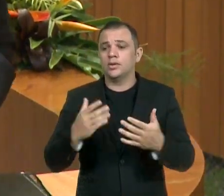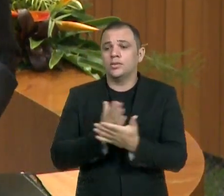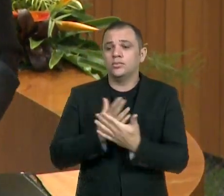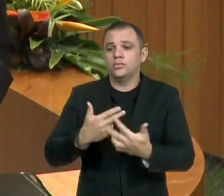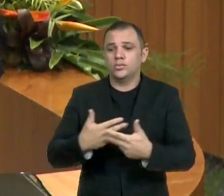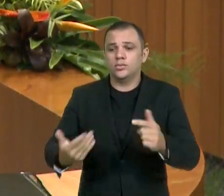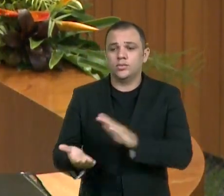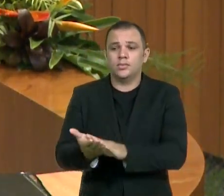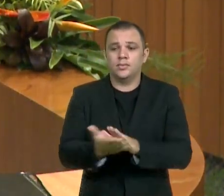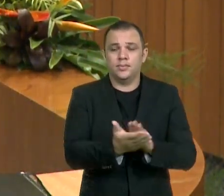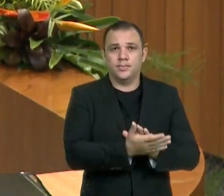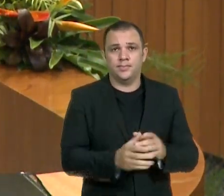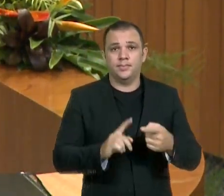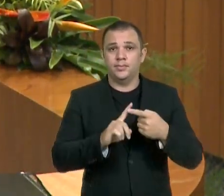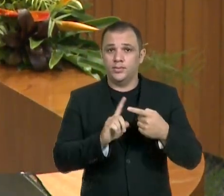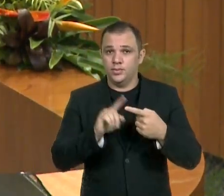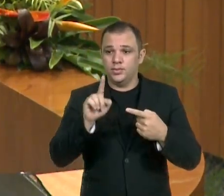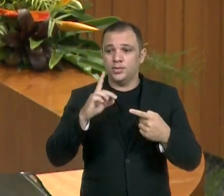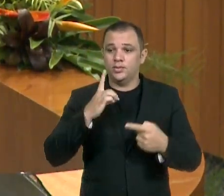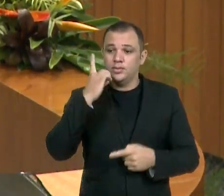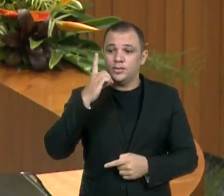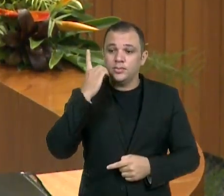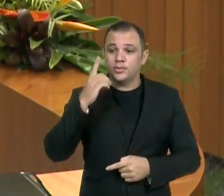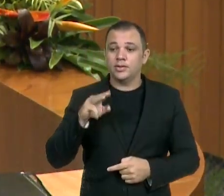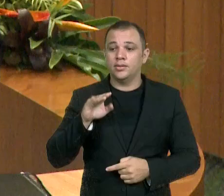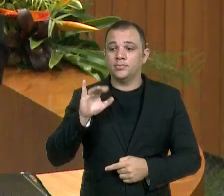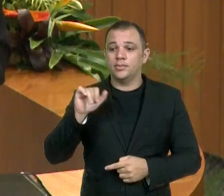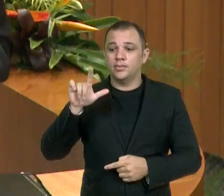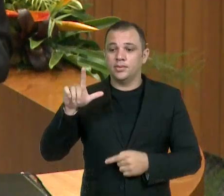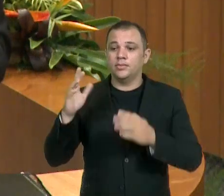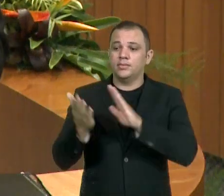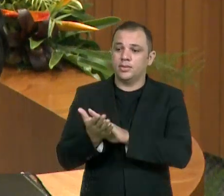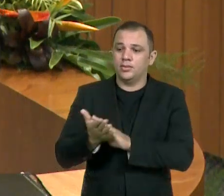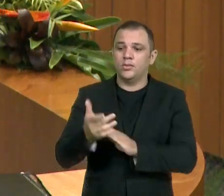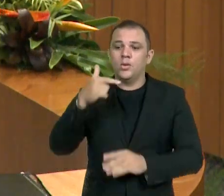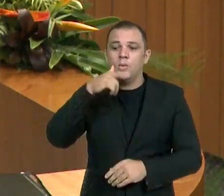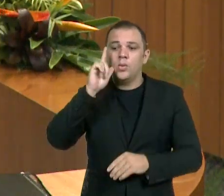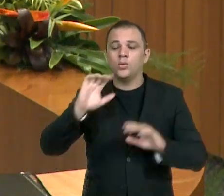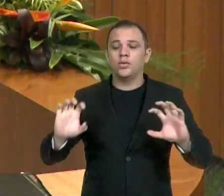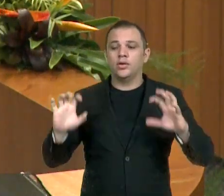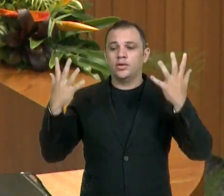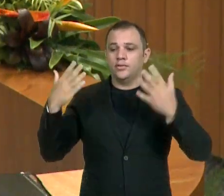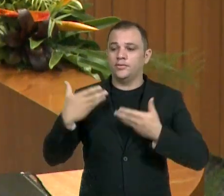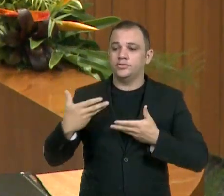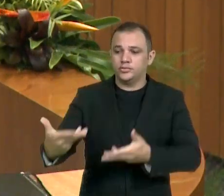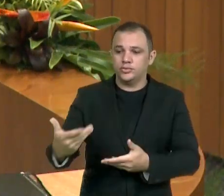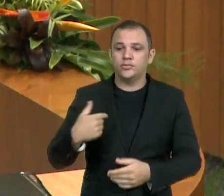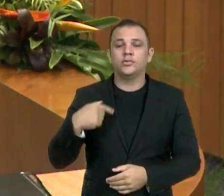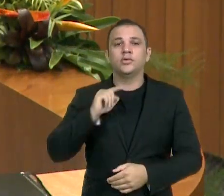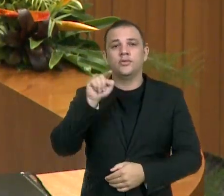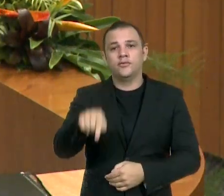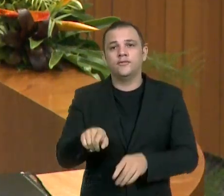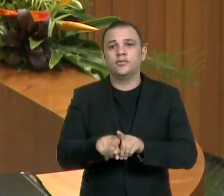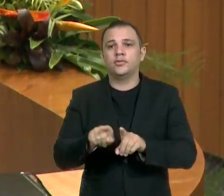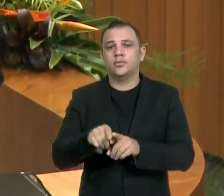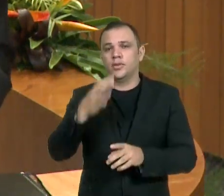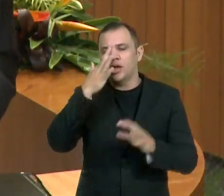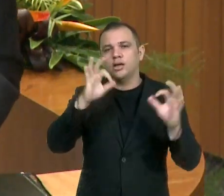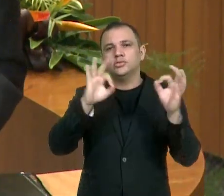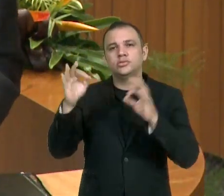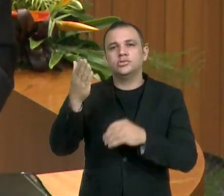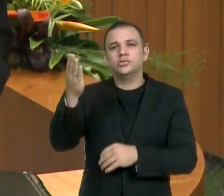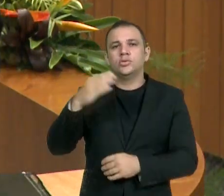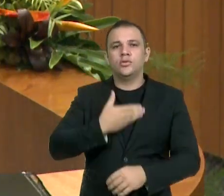Primeiro, a deputada Mical, ontem pelo evento, a grandiosidade do evento que nos convocou. Tive a oportunidade de acompanhar o governador